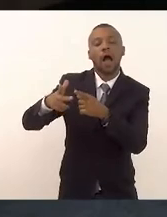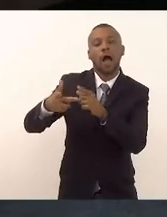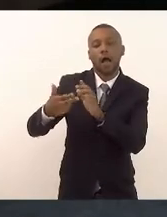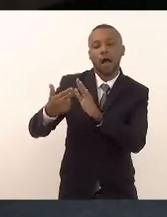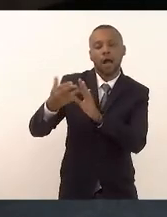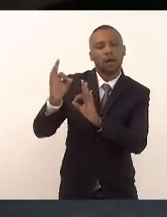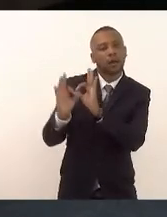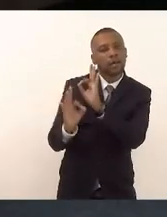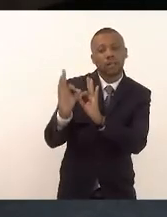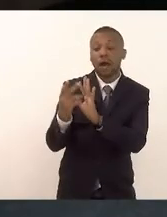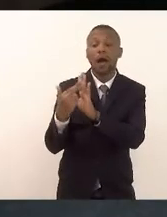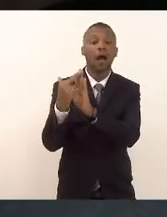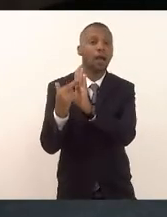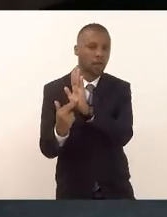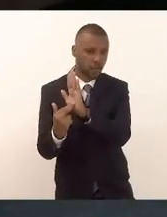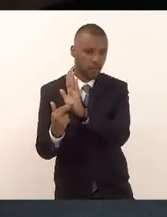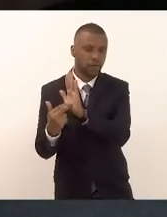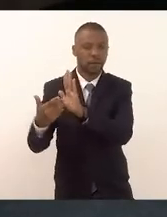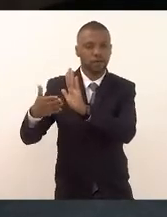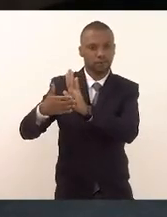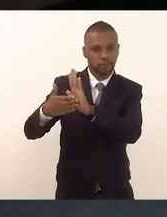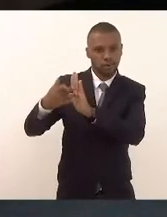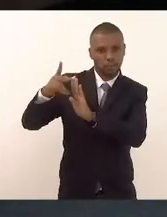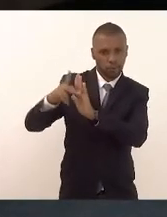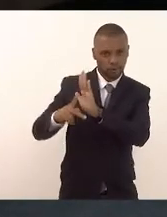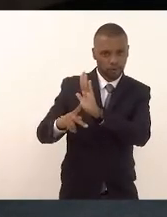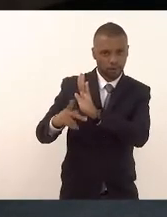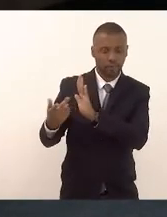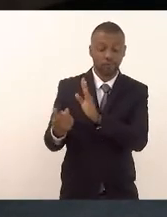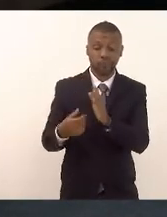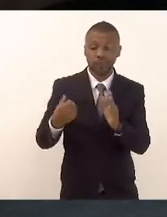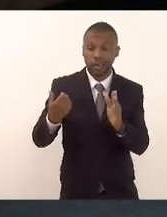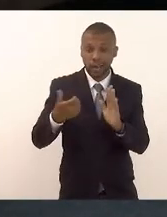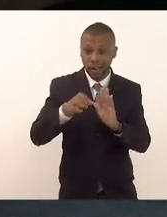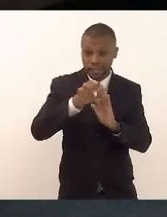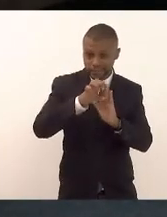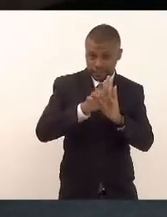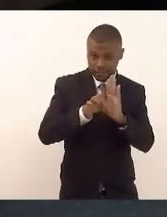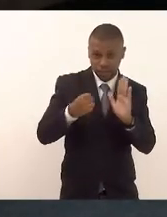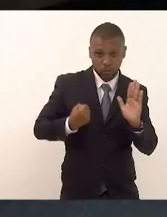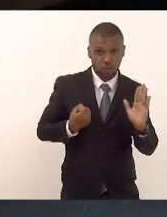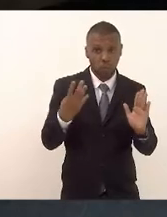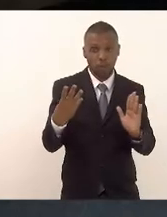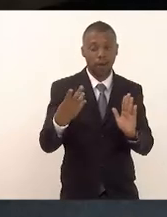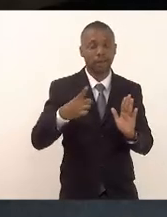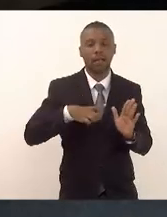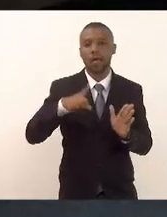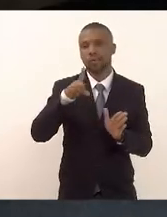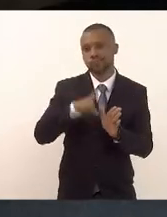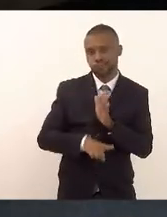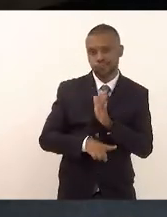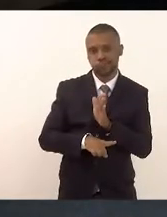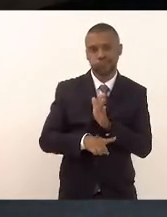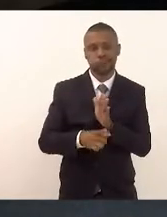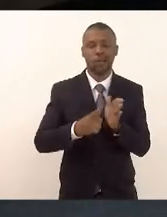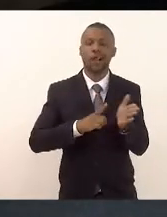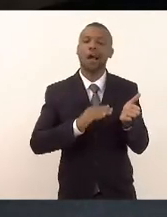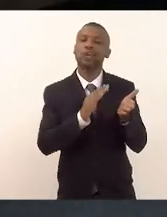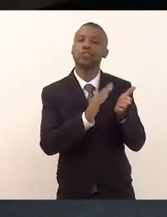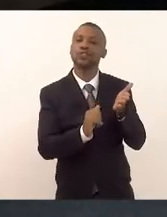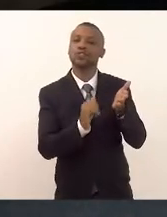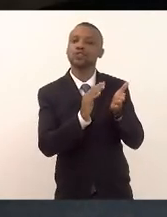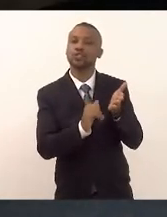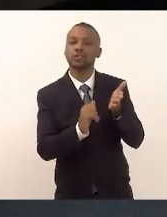A emenda número 4 é supressiva, que retira